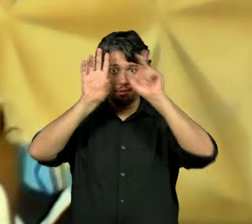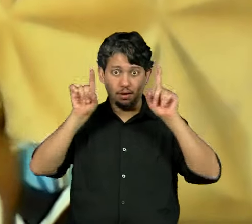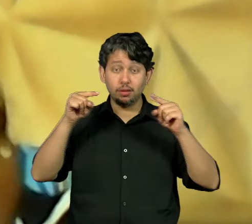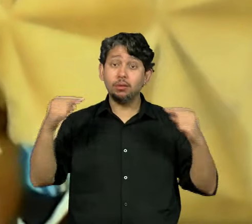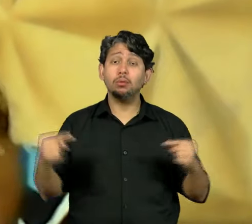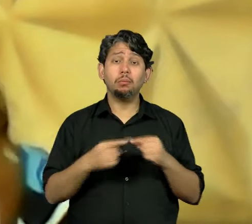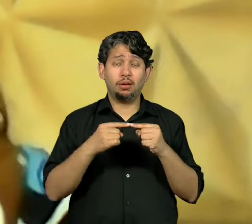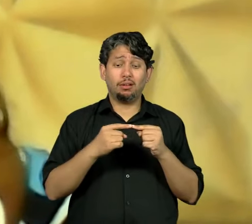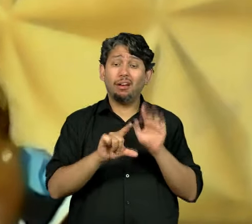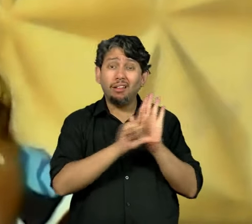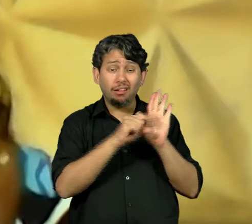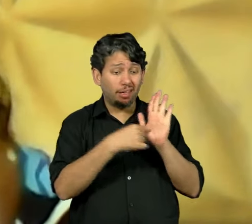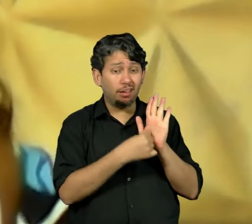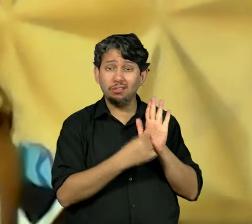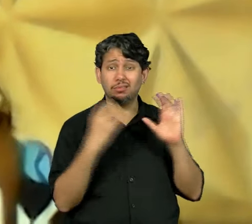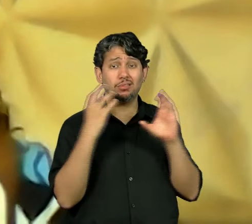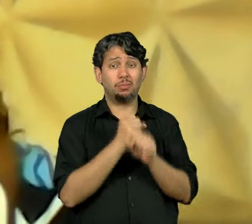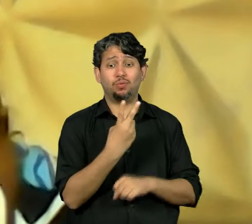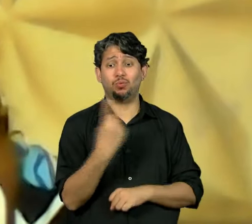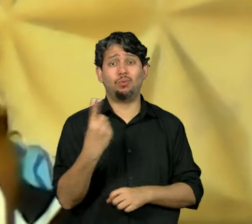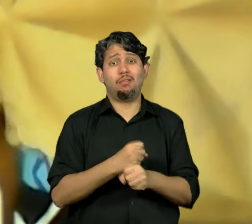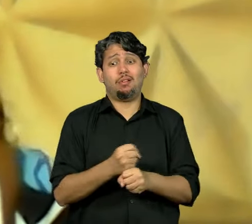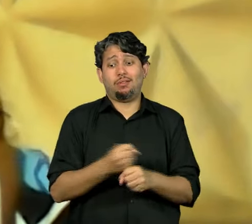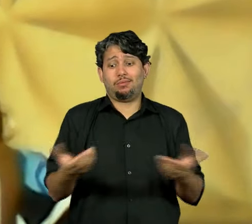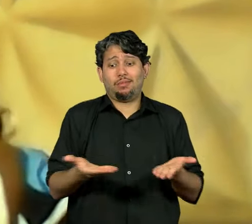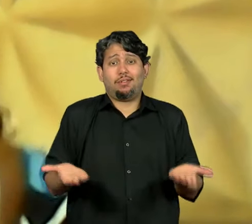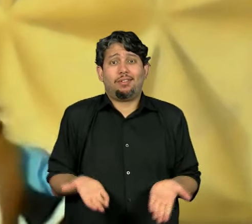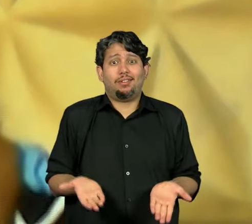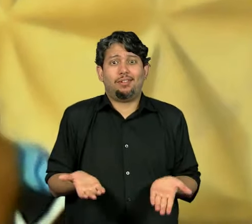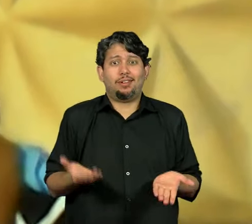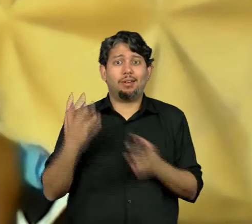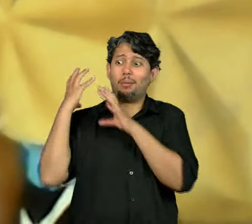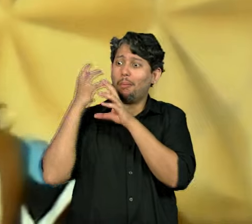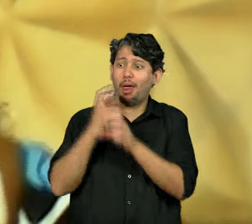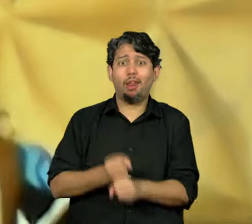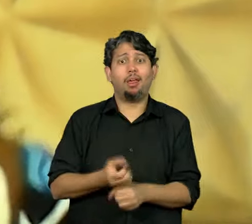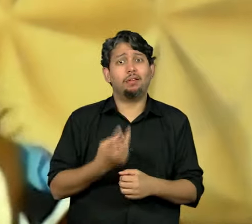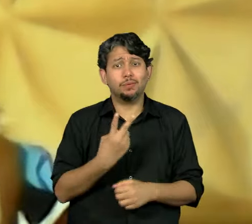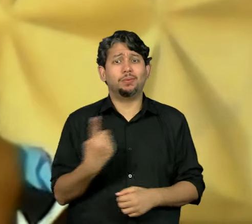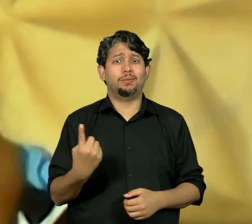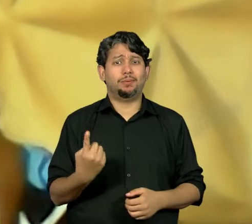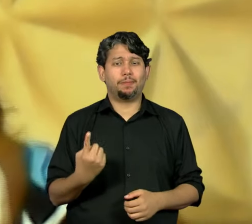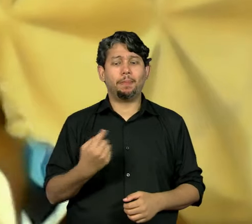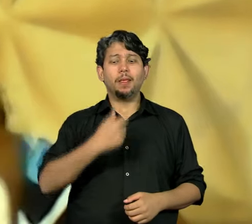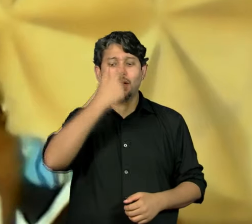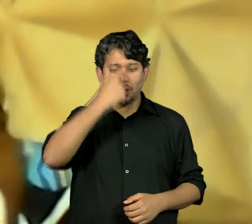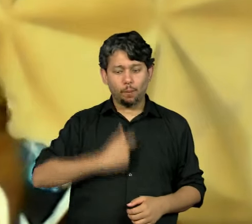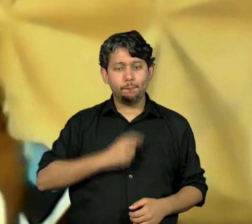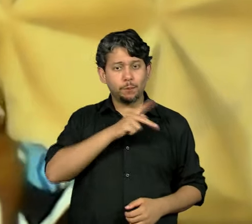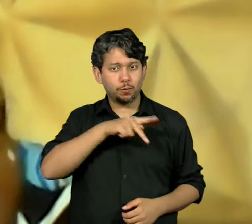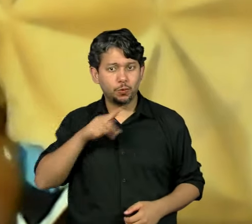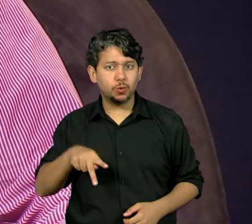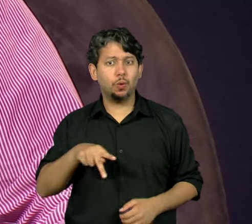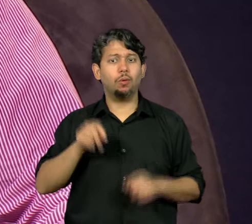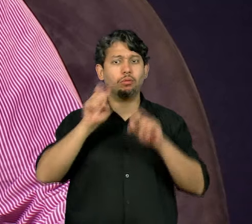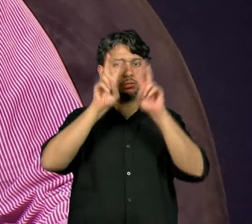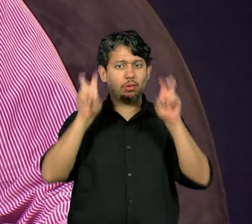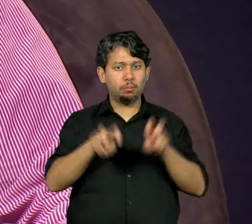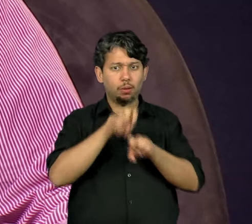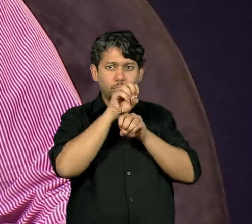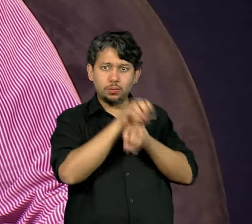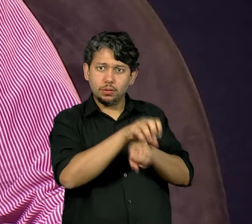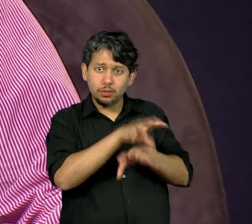completou 21 anos esse ano. O que a gente propõe enquanto professor e especialista na temática são